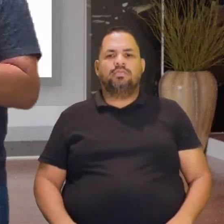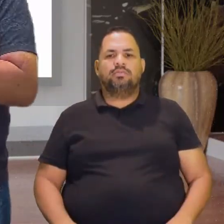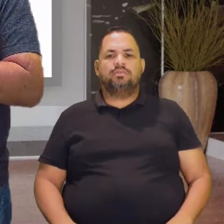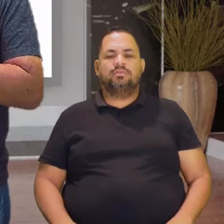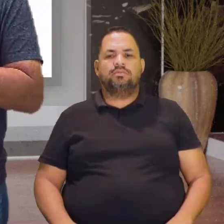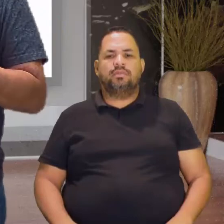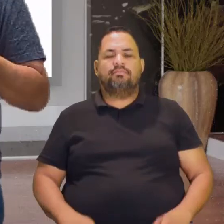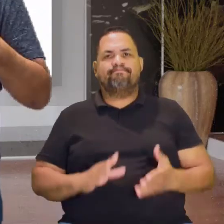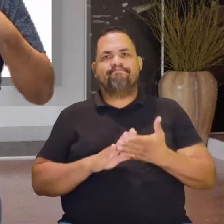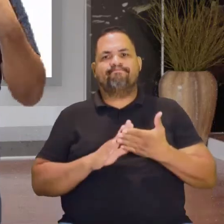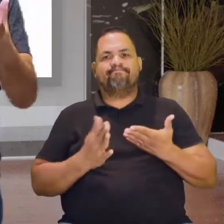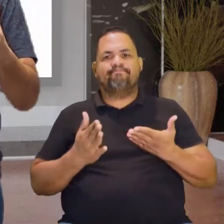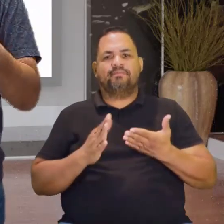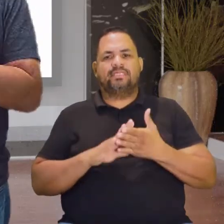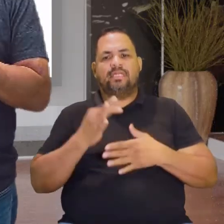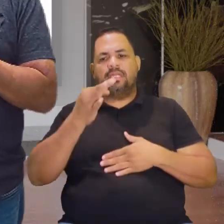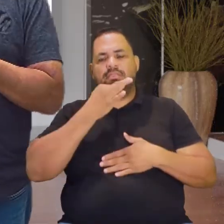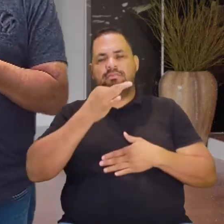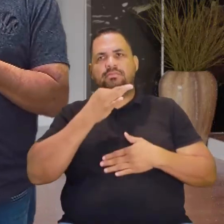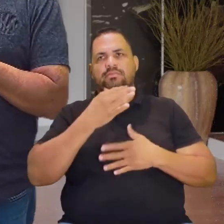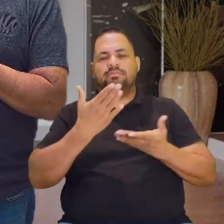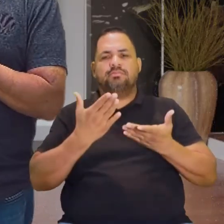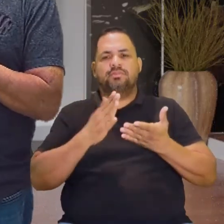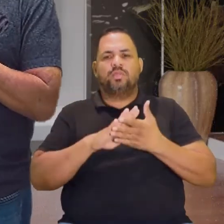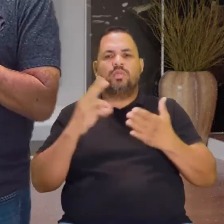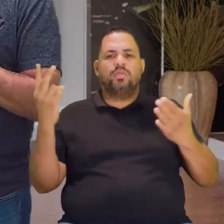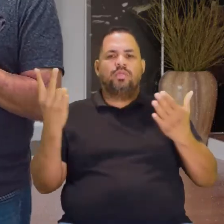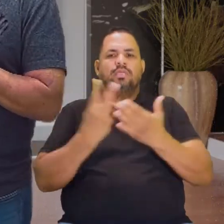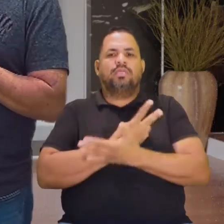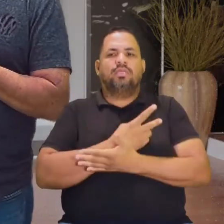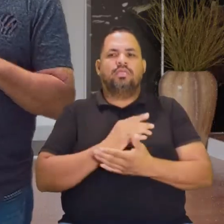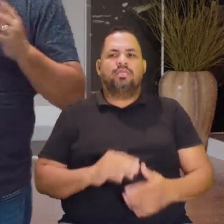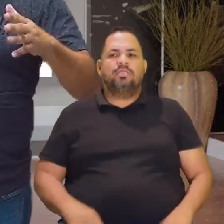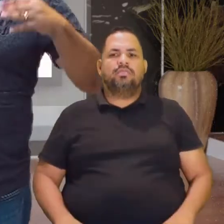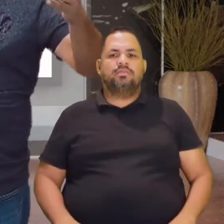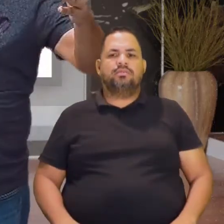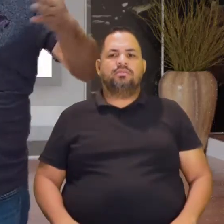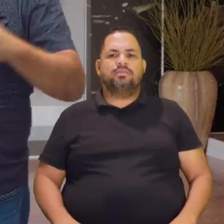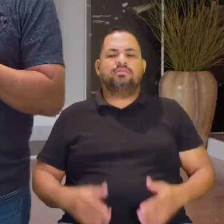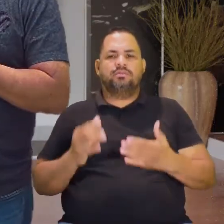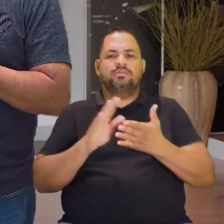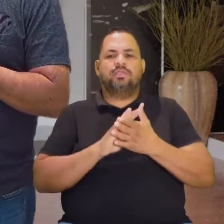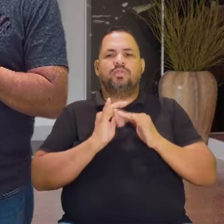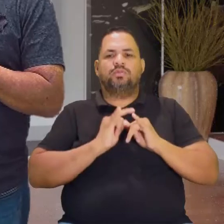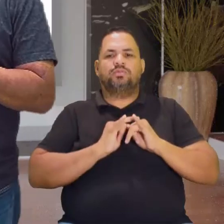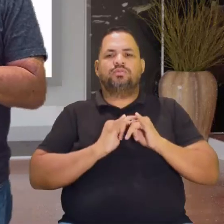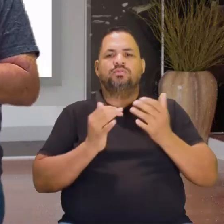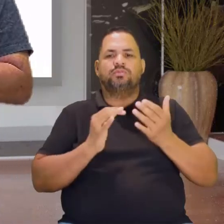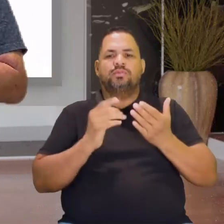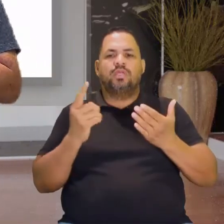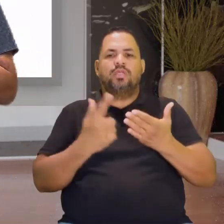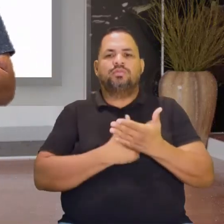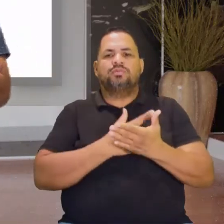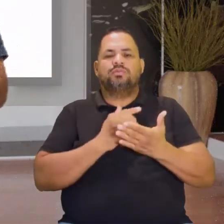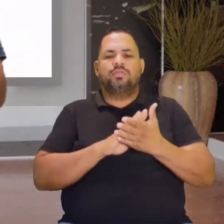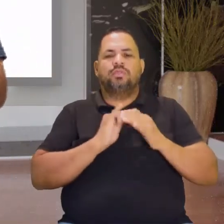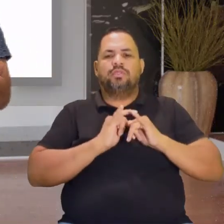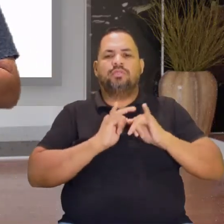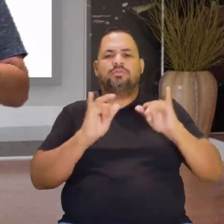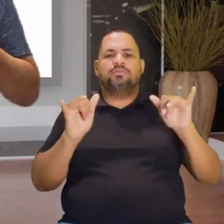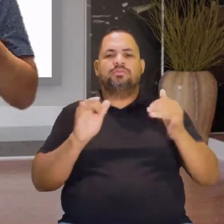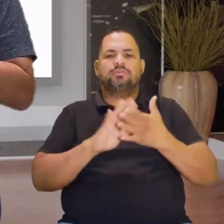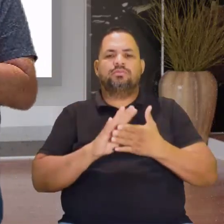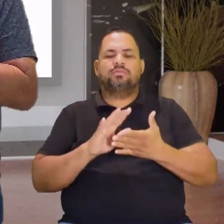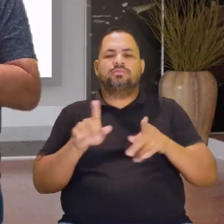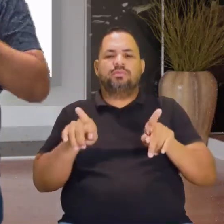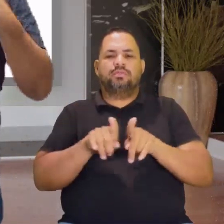farpas, apesar das críticas, apesar do que aconteceu através dos jornais, mas aí as